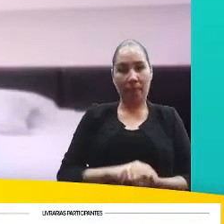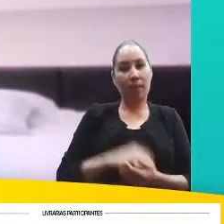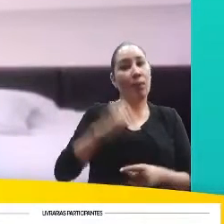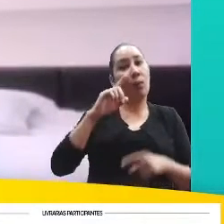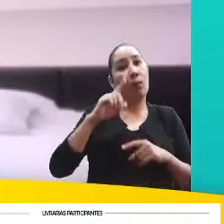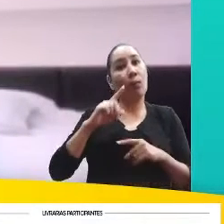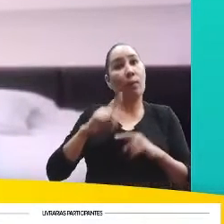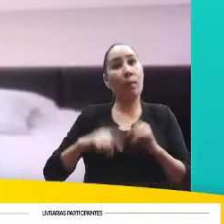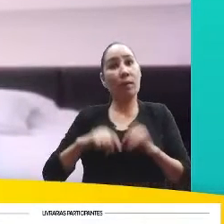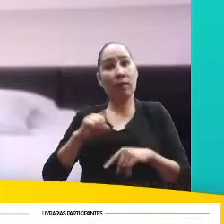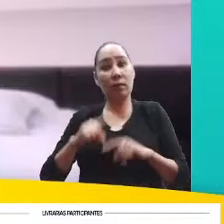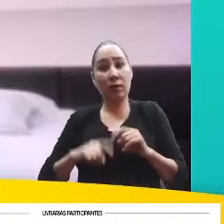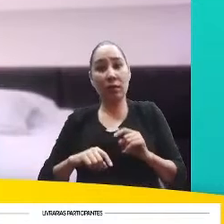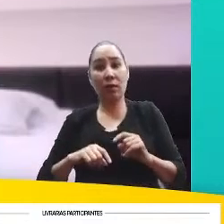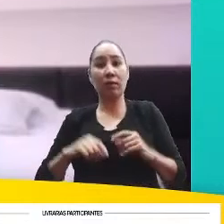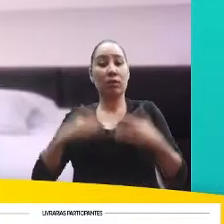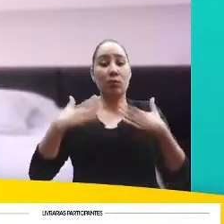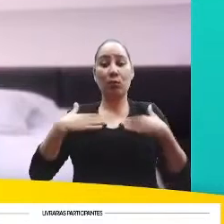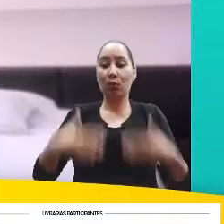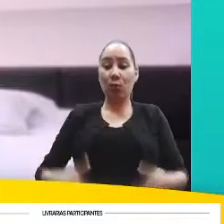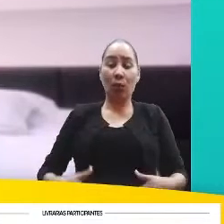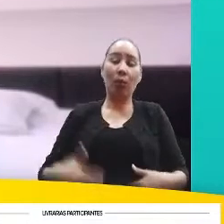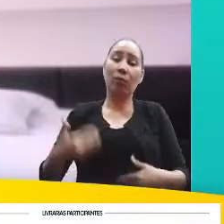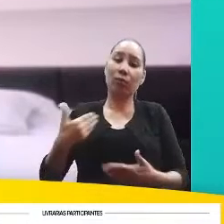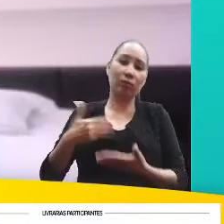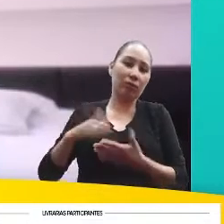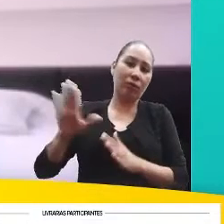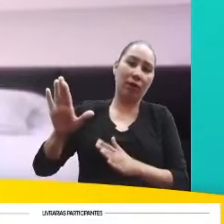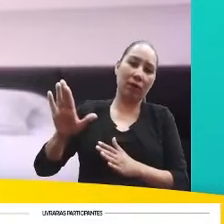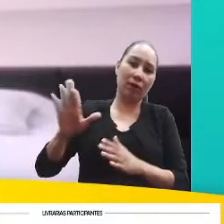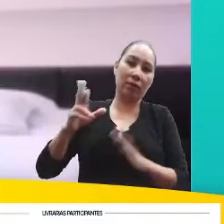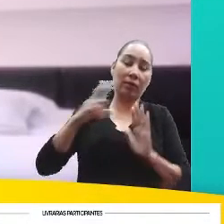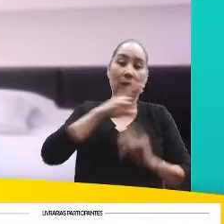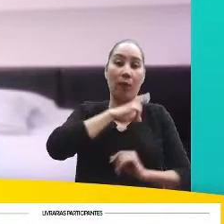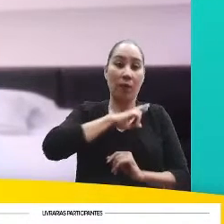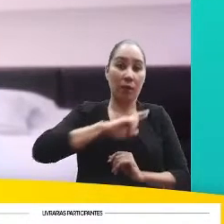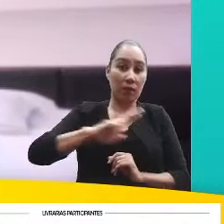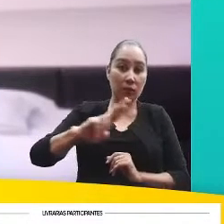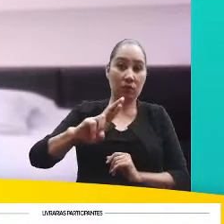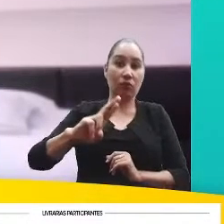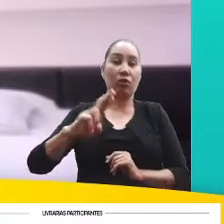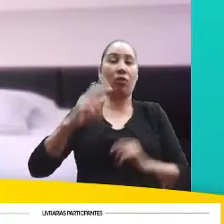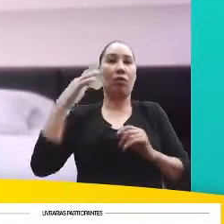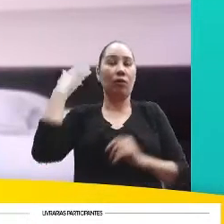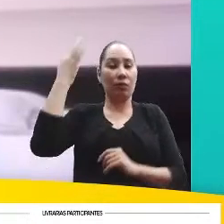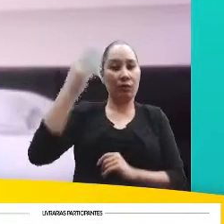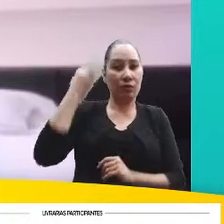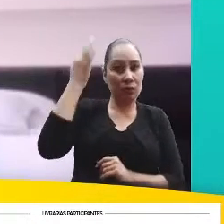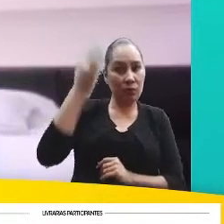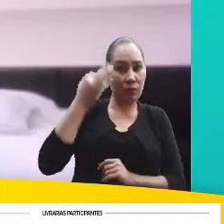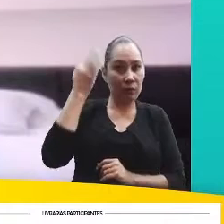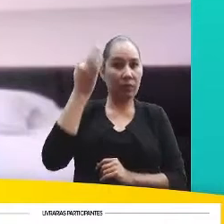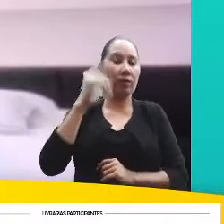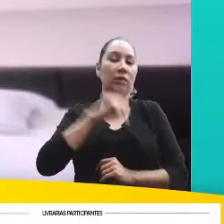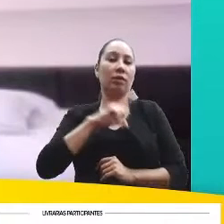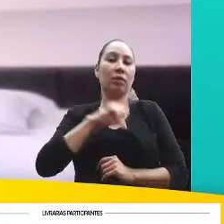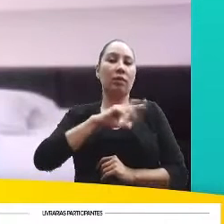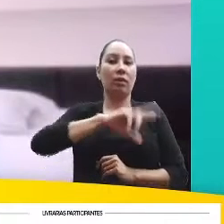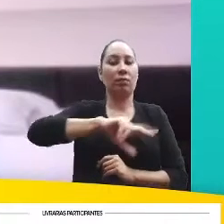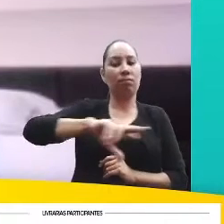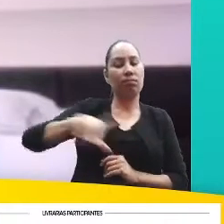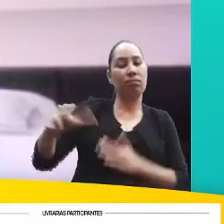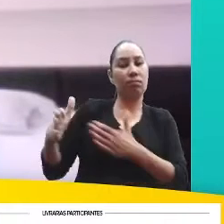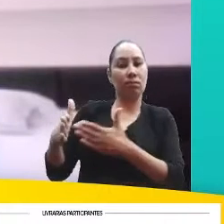se cala diante de uma situação dessa. E, por outro lado, as religiões, as filosofias que pregam e